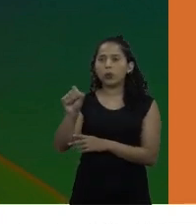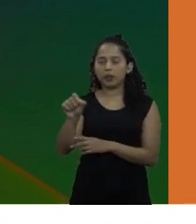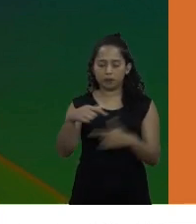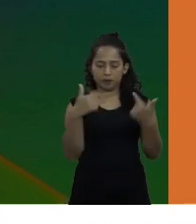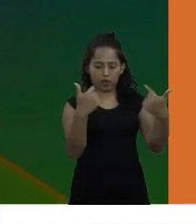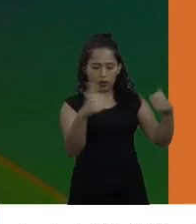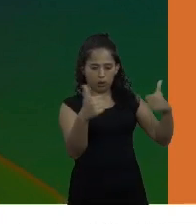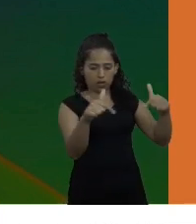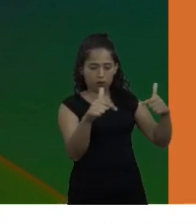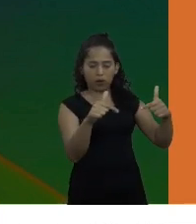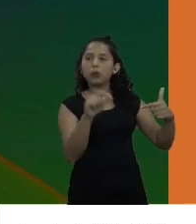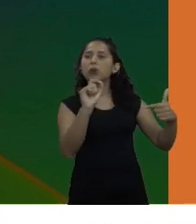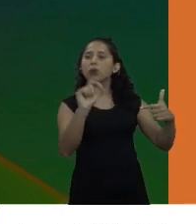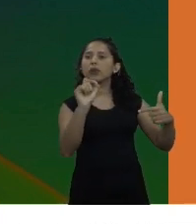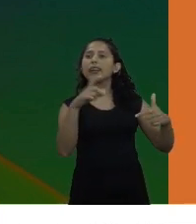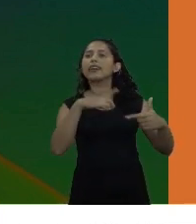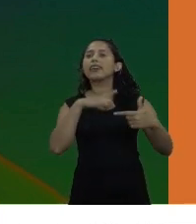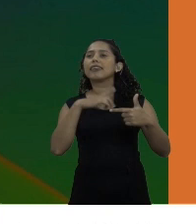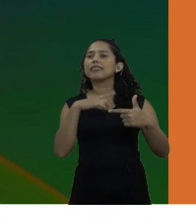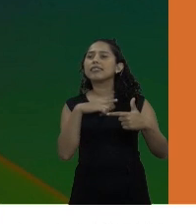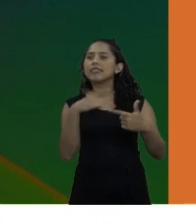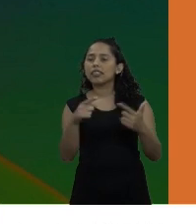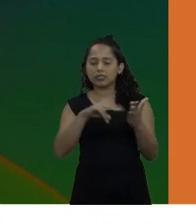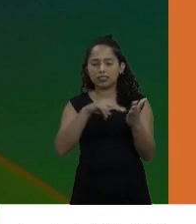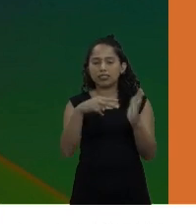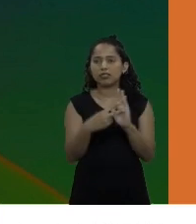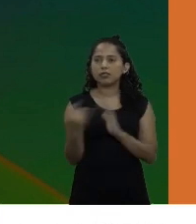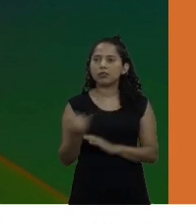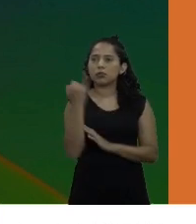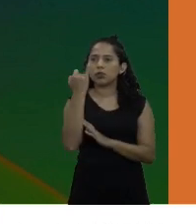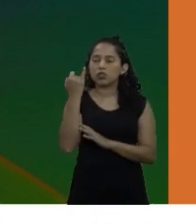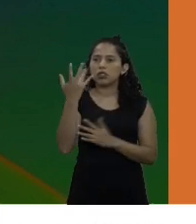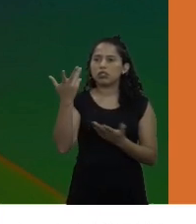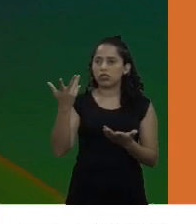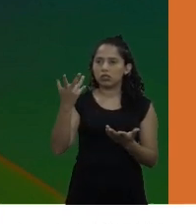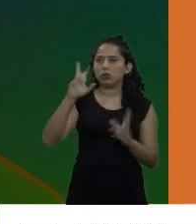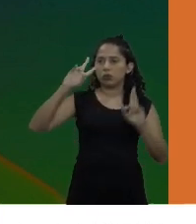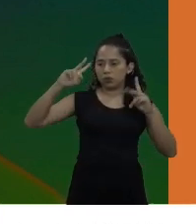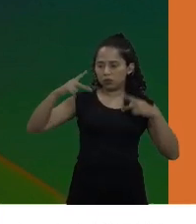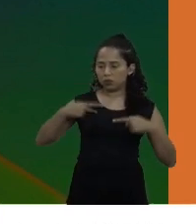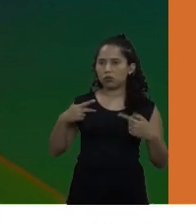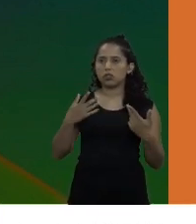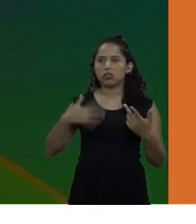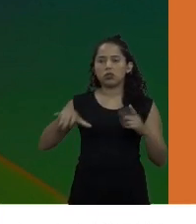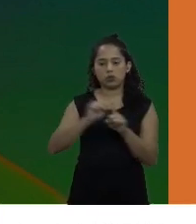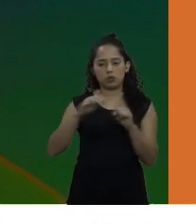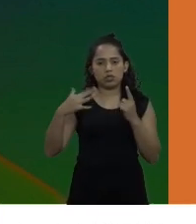trabalho tem um significado e importância para os indivíduos e para a sociedade como um todo.